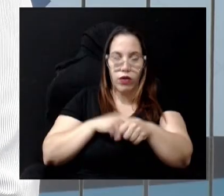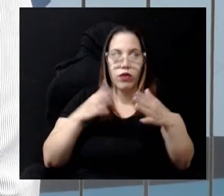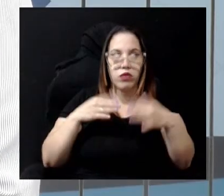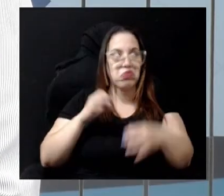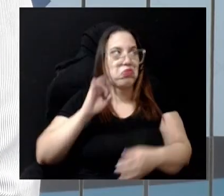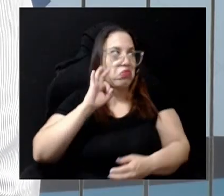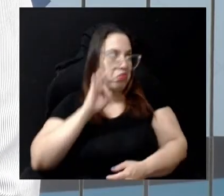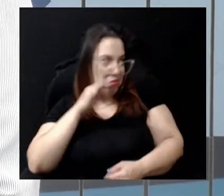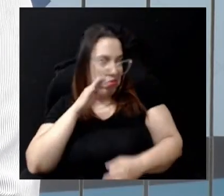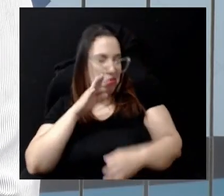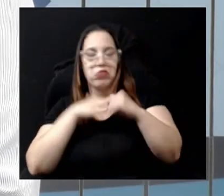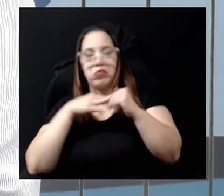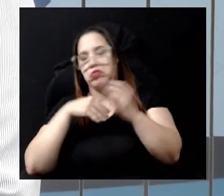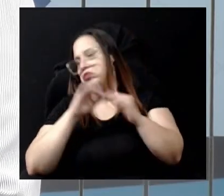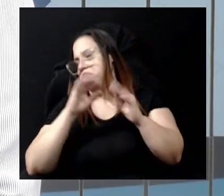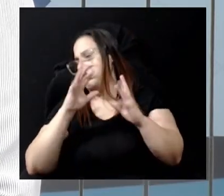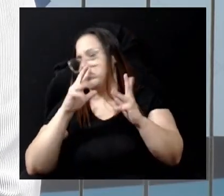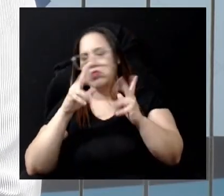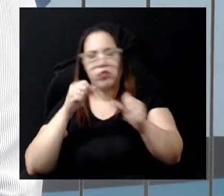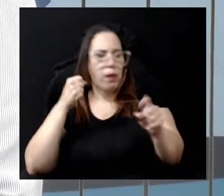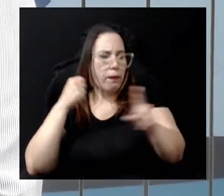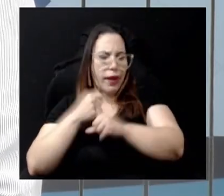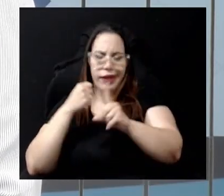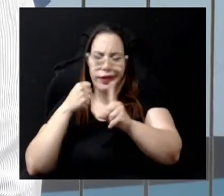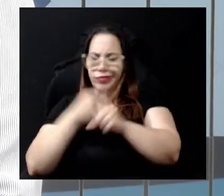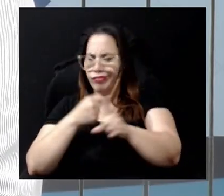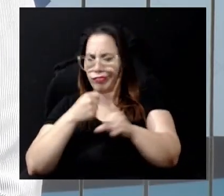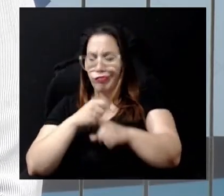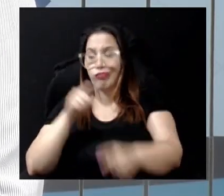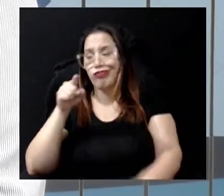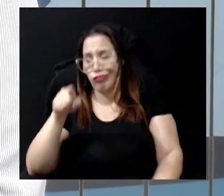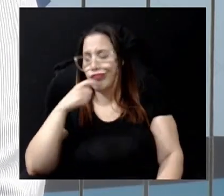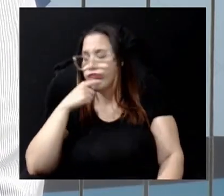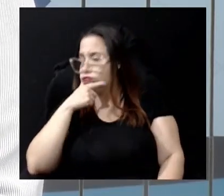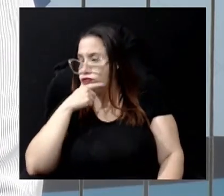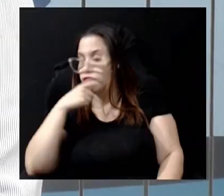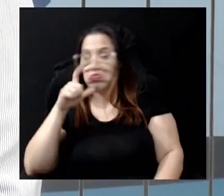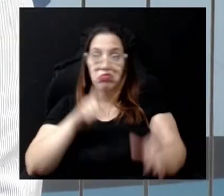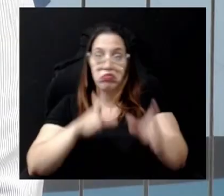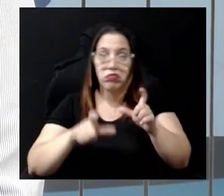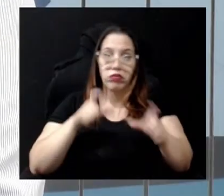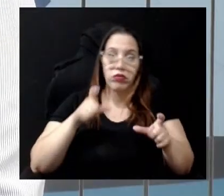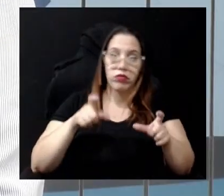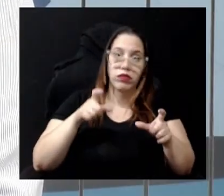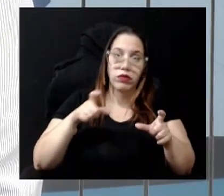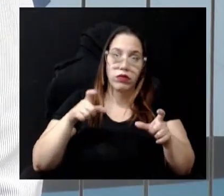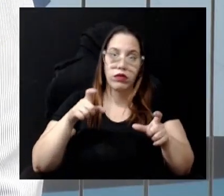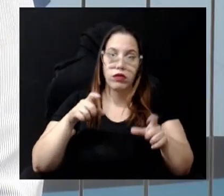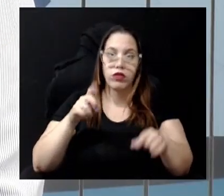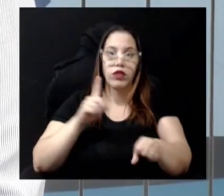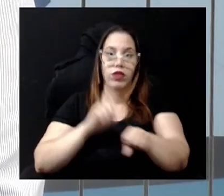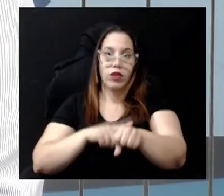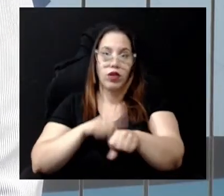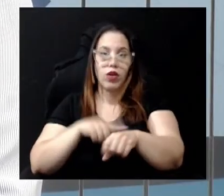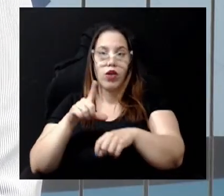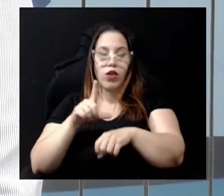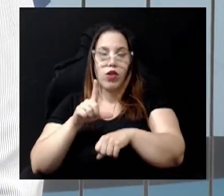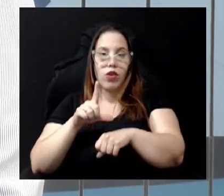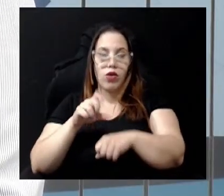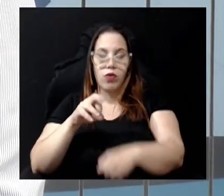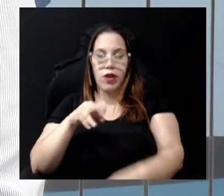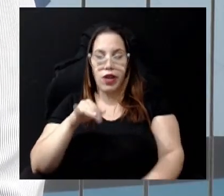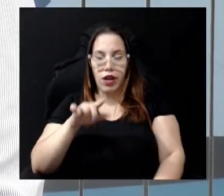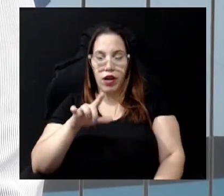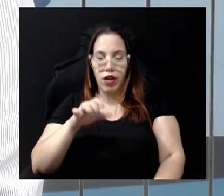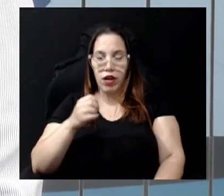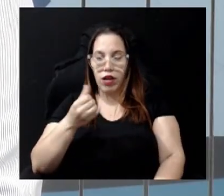geral, acaba sendo impactada por isso. Como as pessoas acabam, muitas delas têm um horário comercial de trabalho até às 17